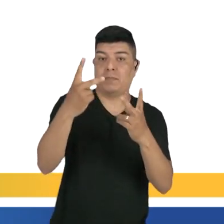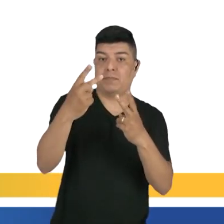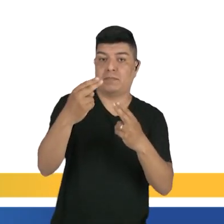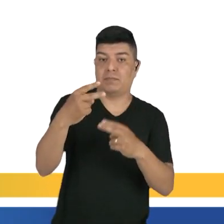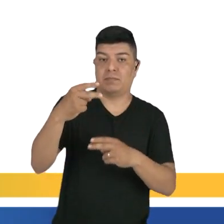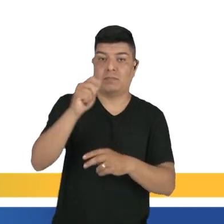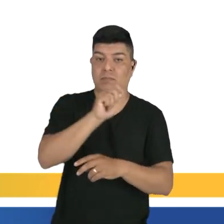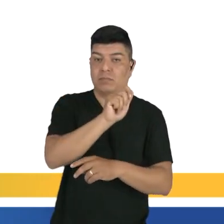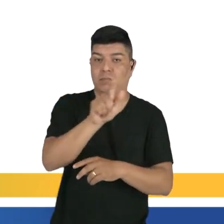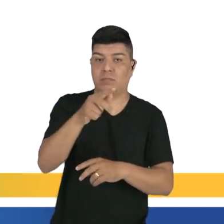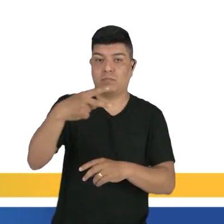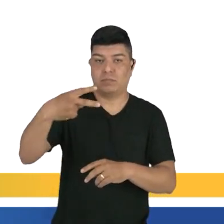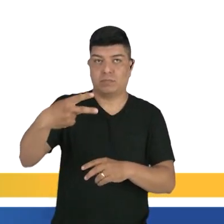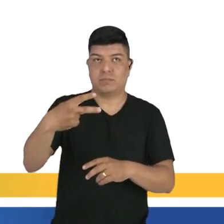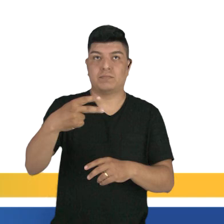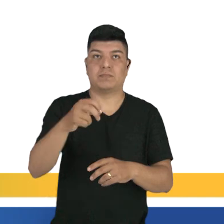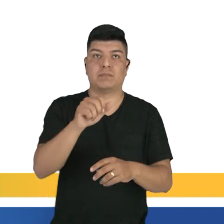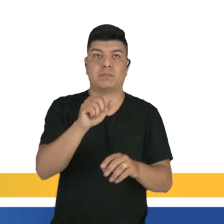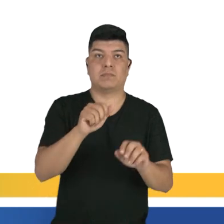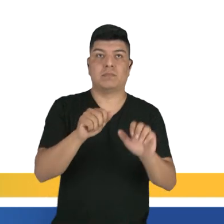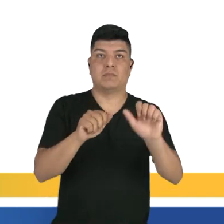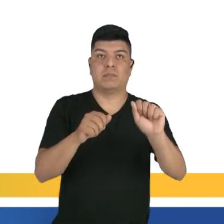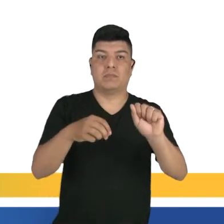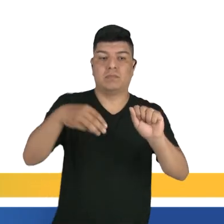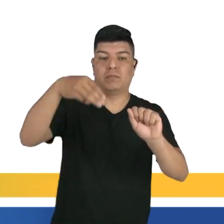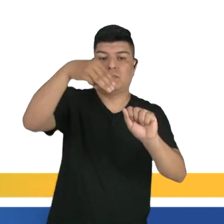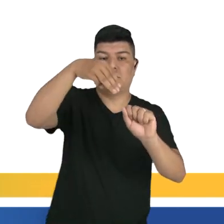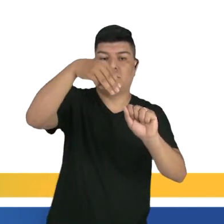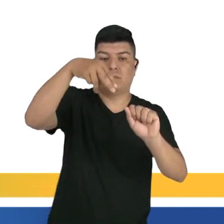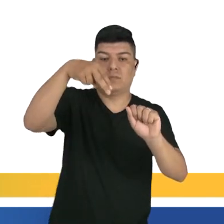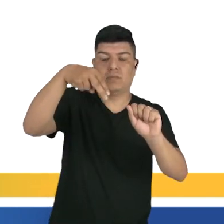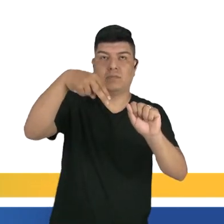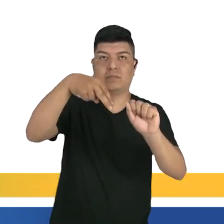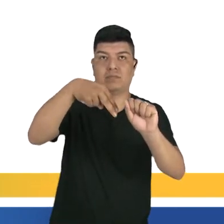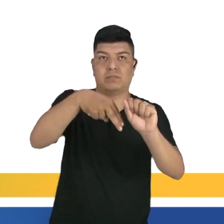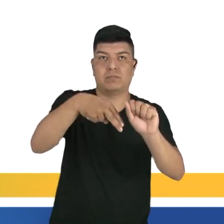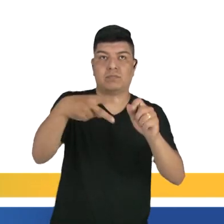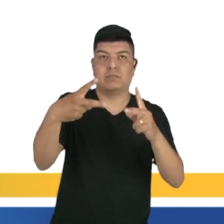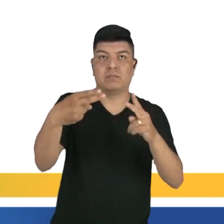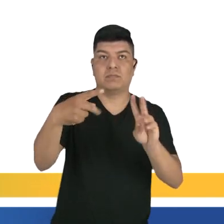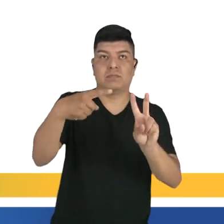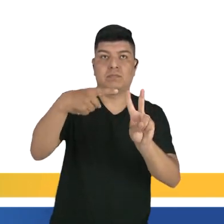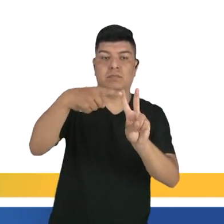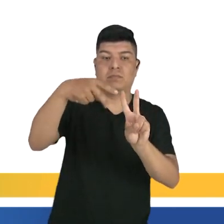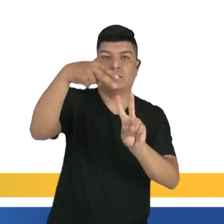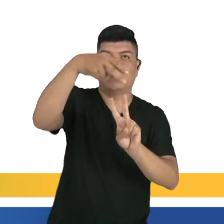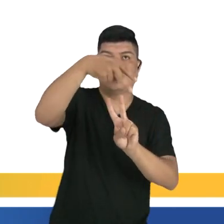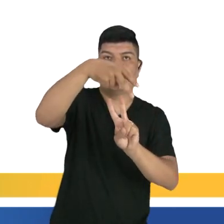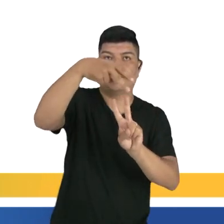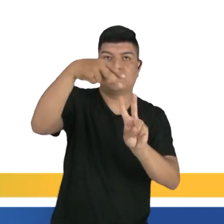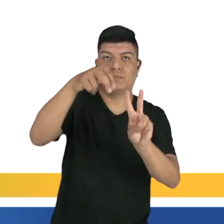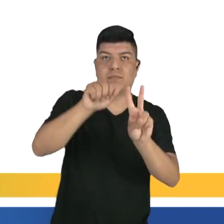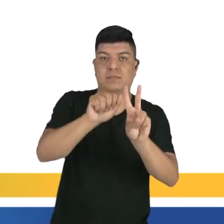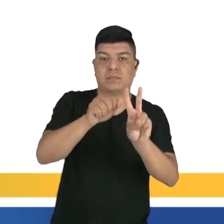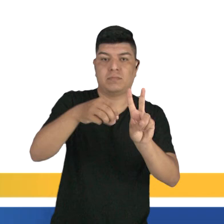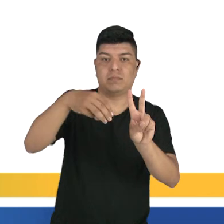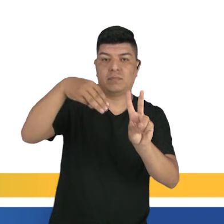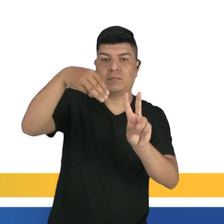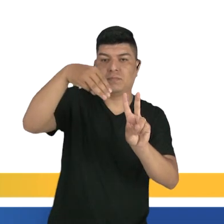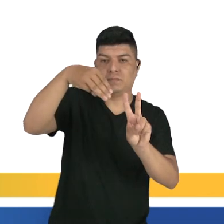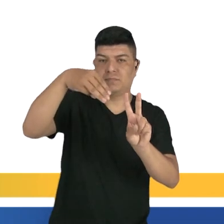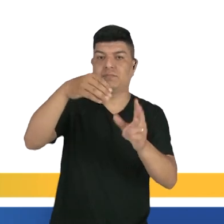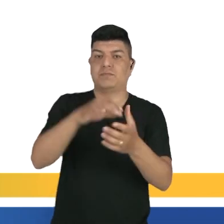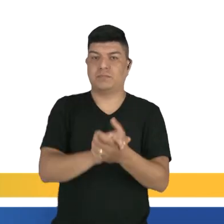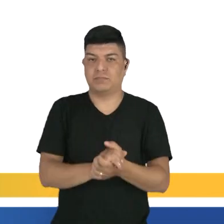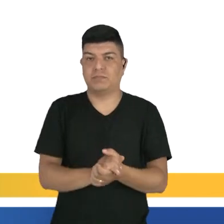valer. A elevado a M sobre N será a raiz enésima de A elevado a M. Ou